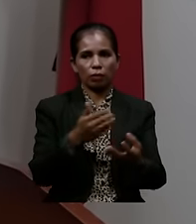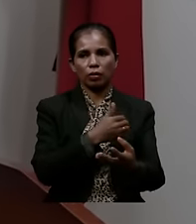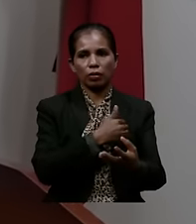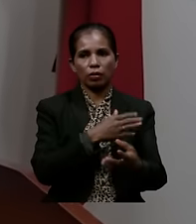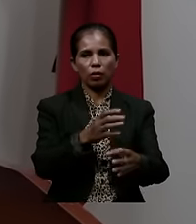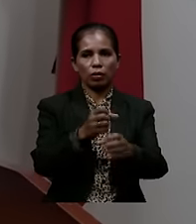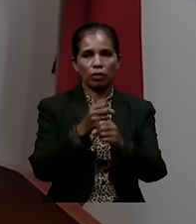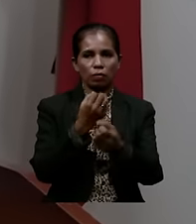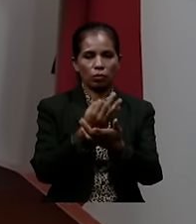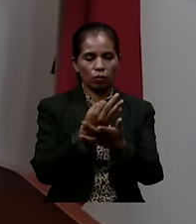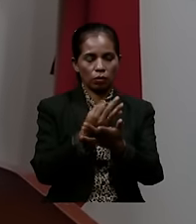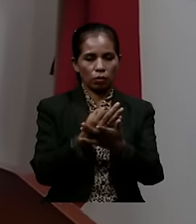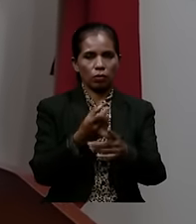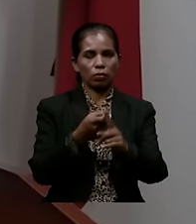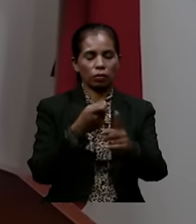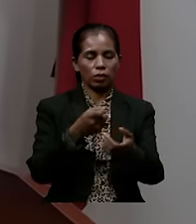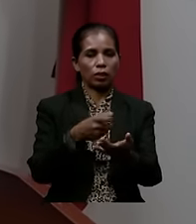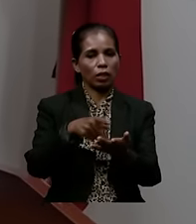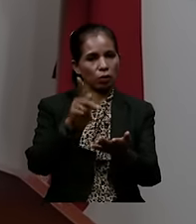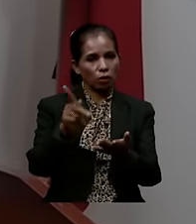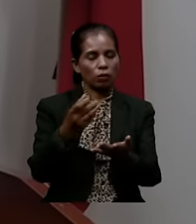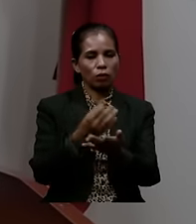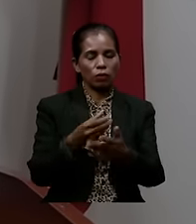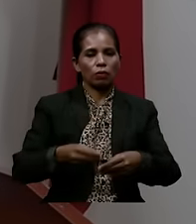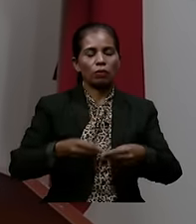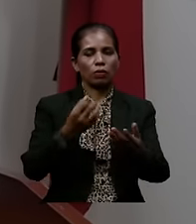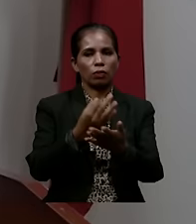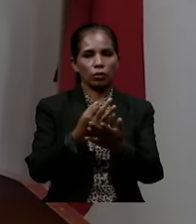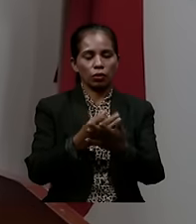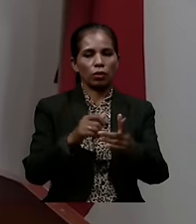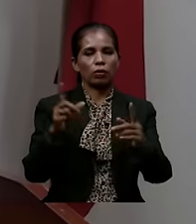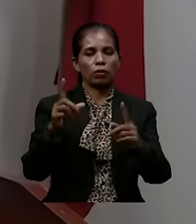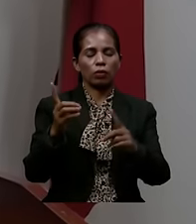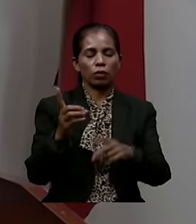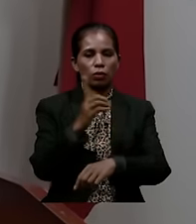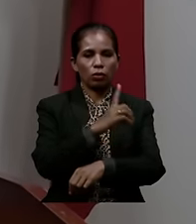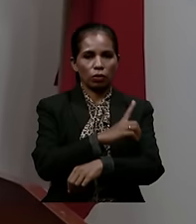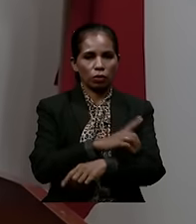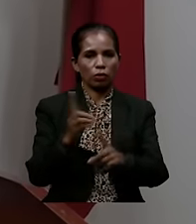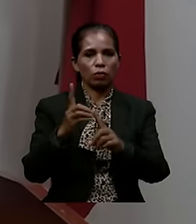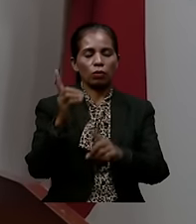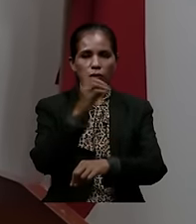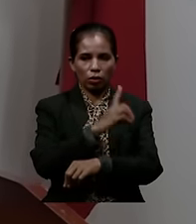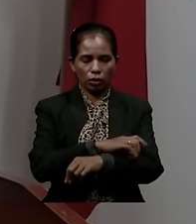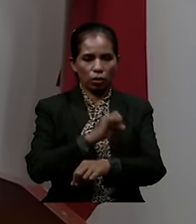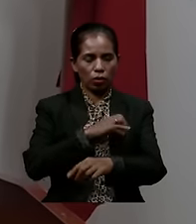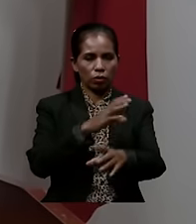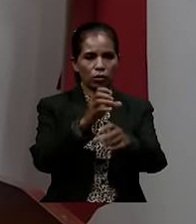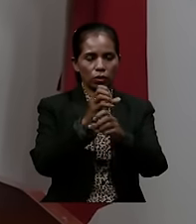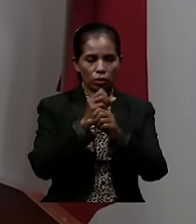ana compensação que ganti rugi ohi a simo orientação a moto